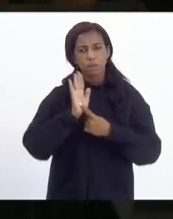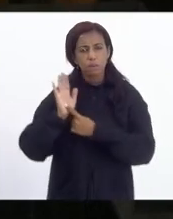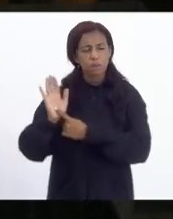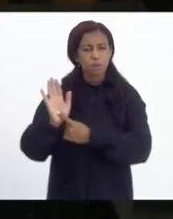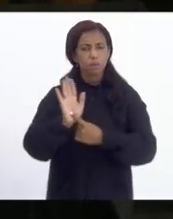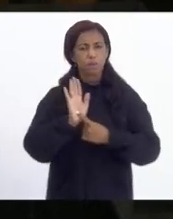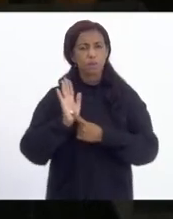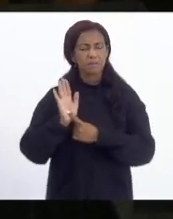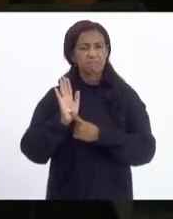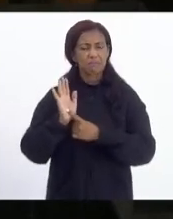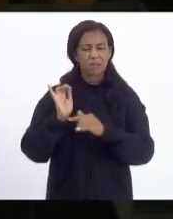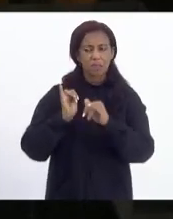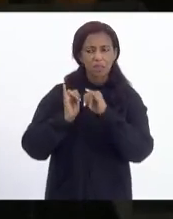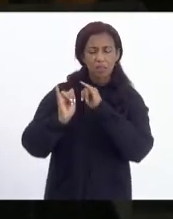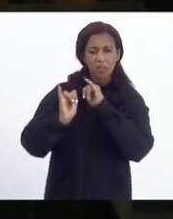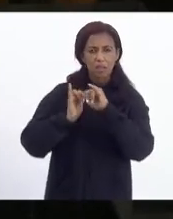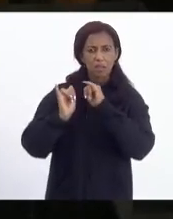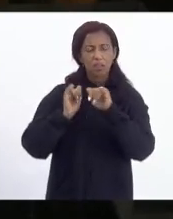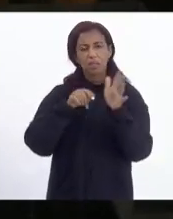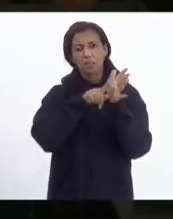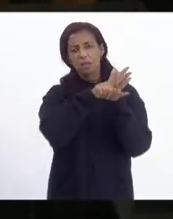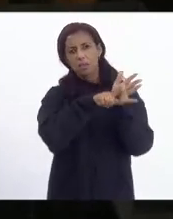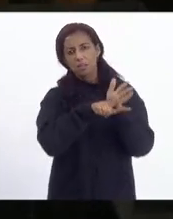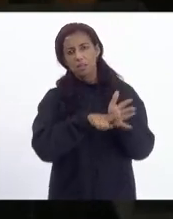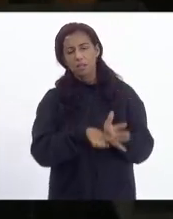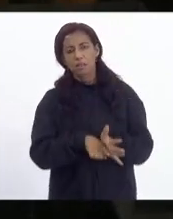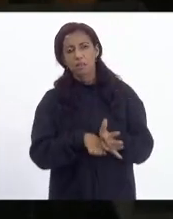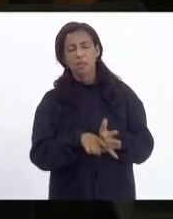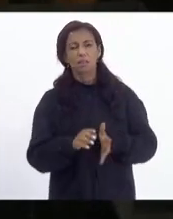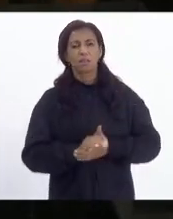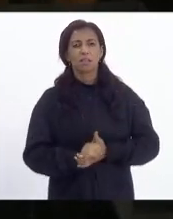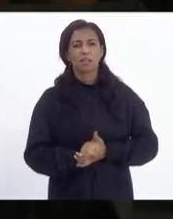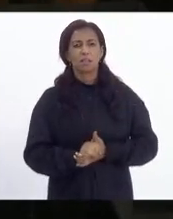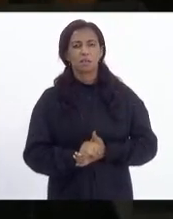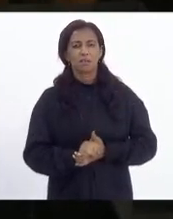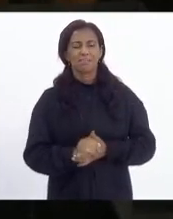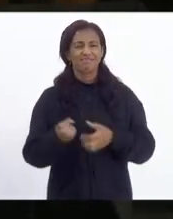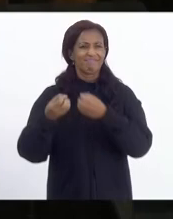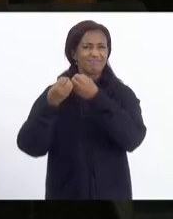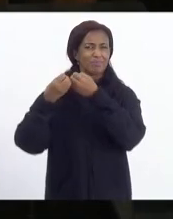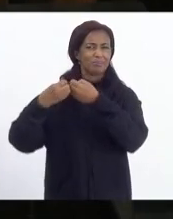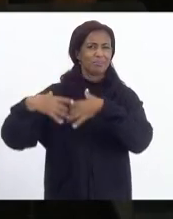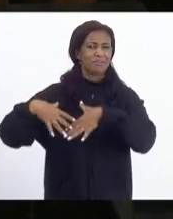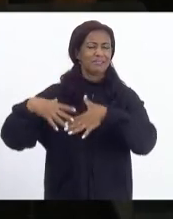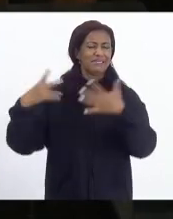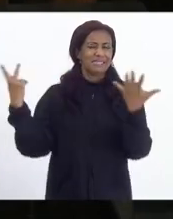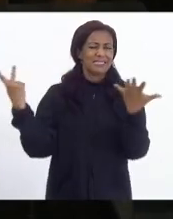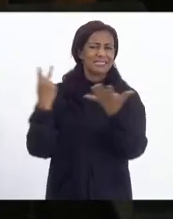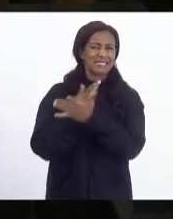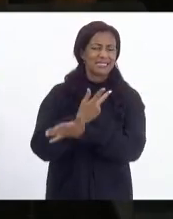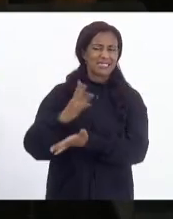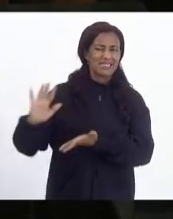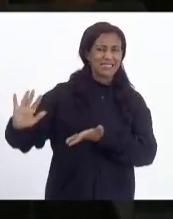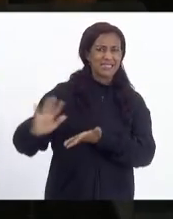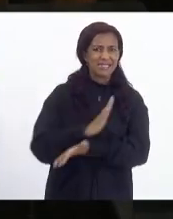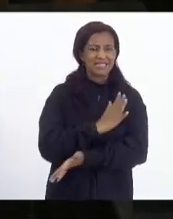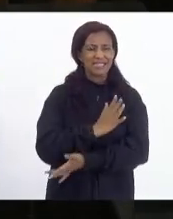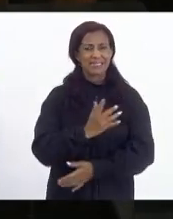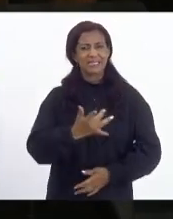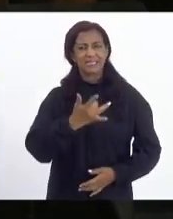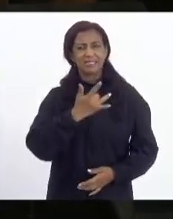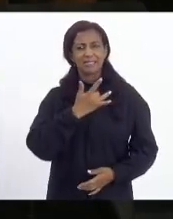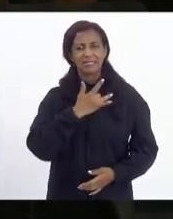através de dados pesquisados a destruição que faz a saúde